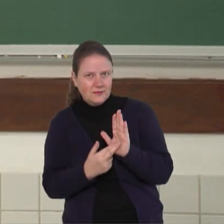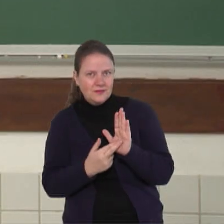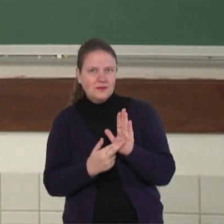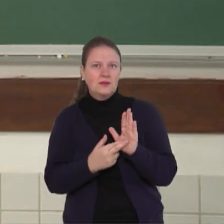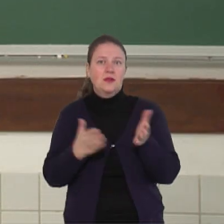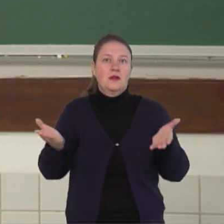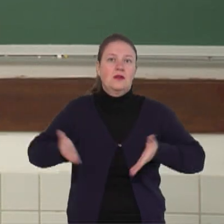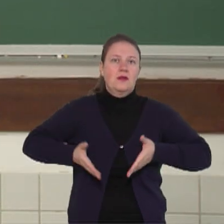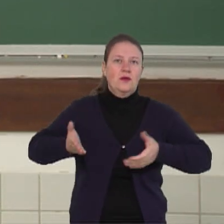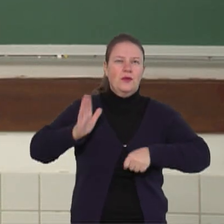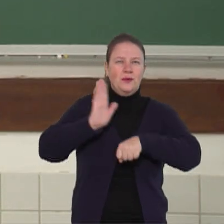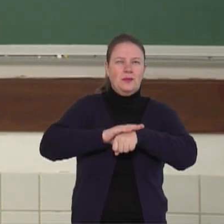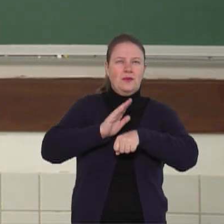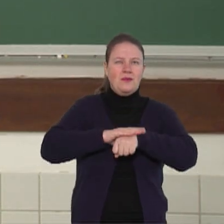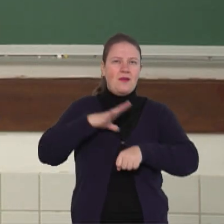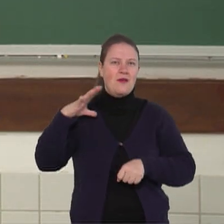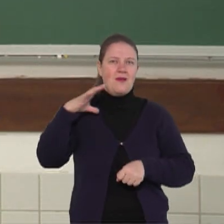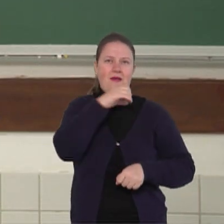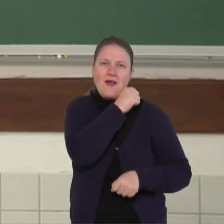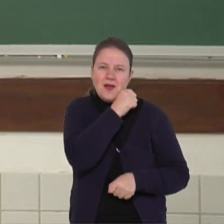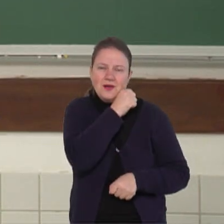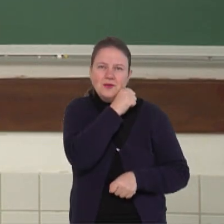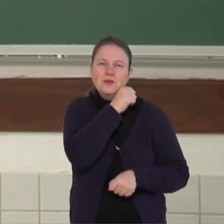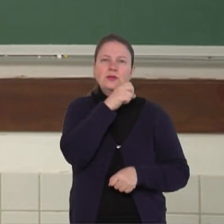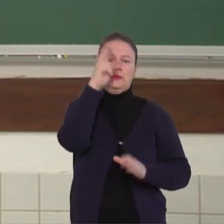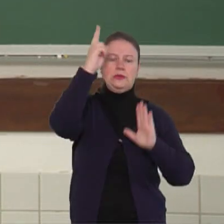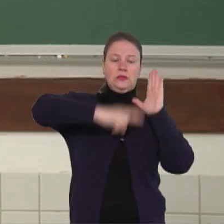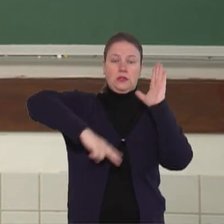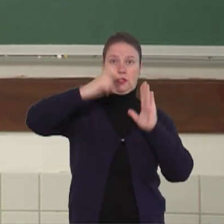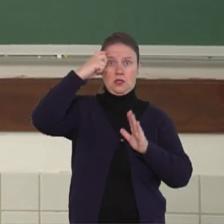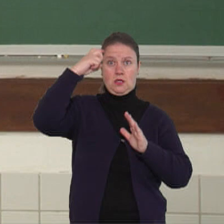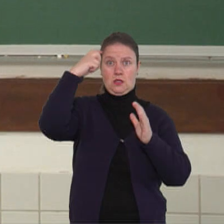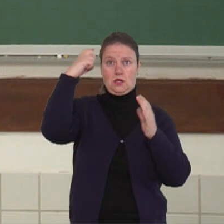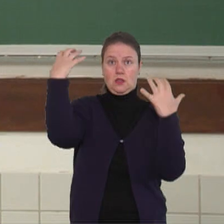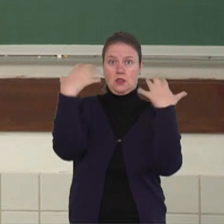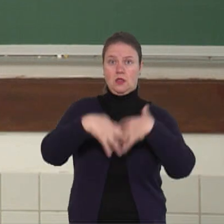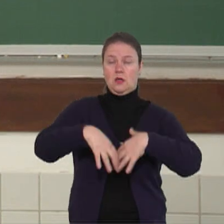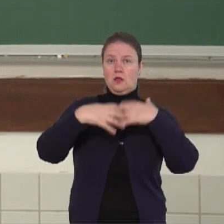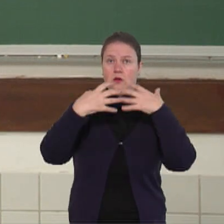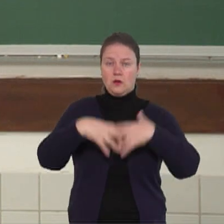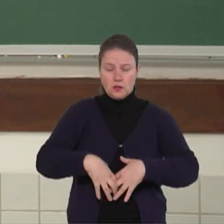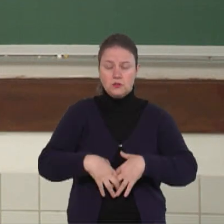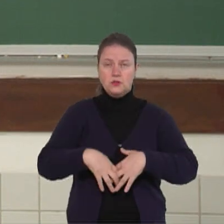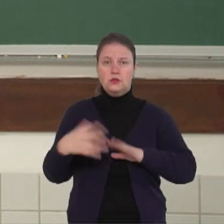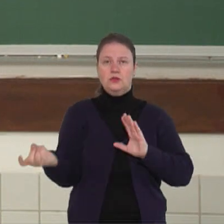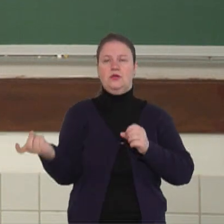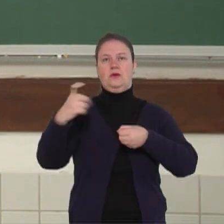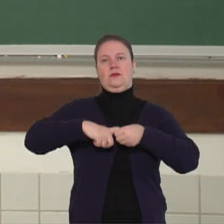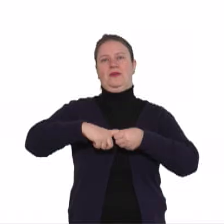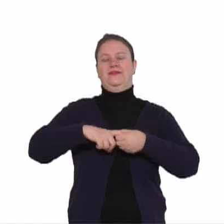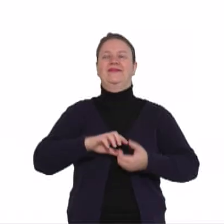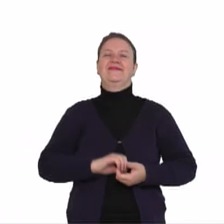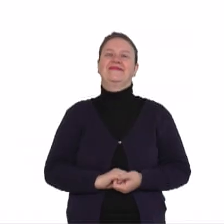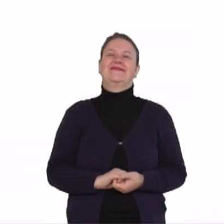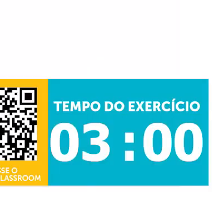questão. Então eu vou dar alguns minutinhos para que vocês possam ler, refletir em cima de tudo que a gente viu e já volto com a correção.